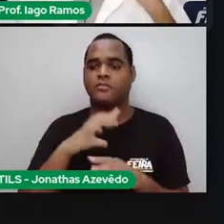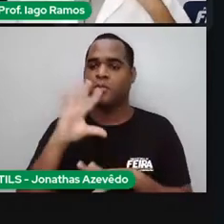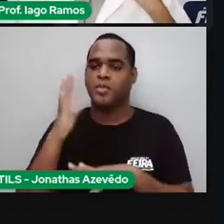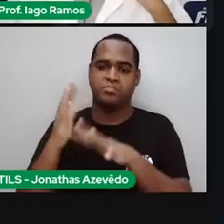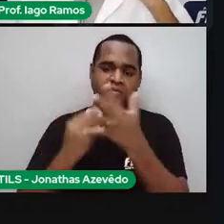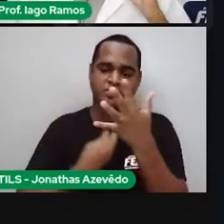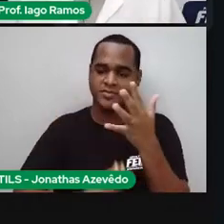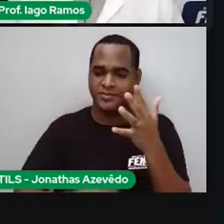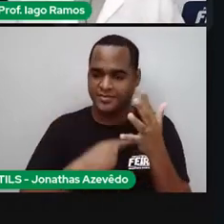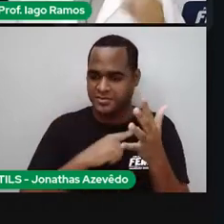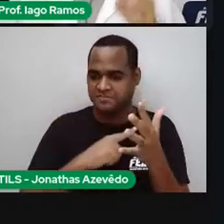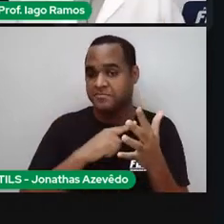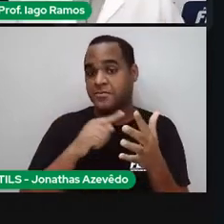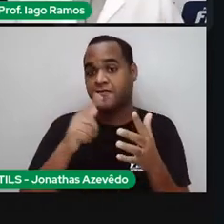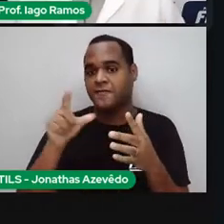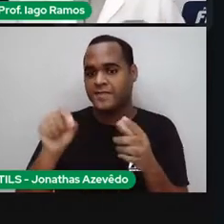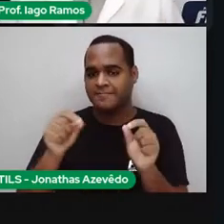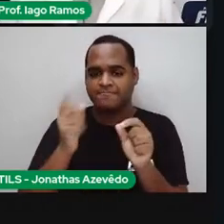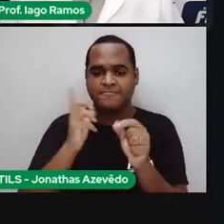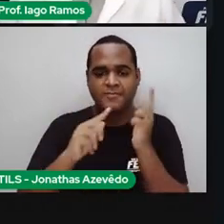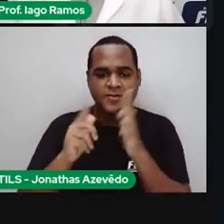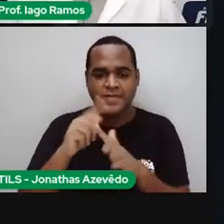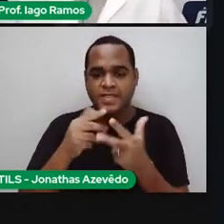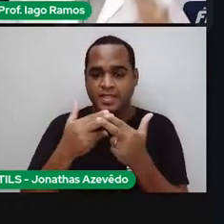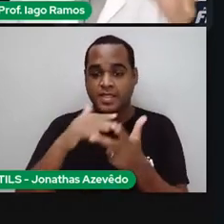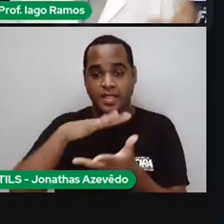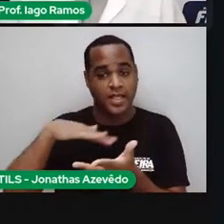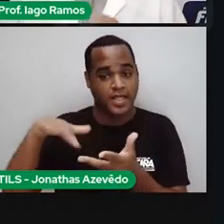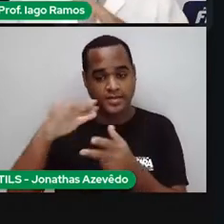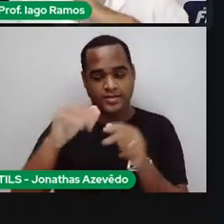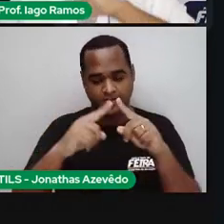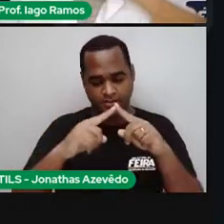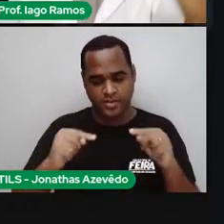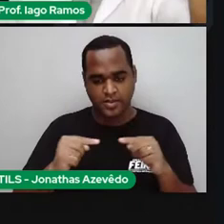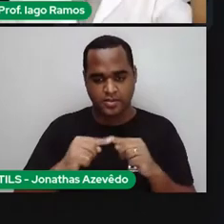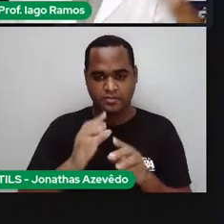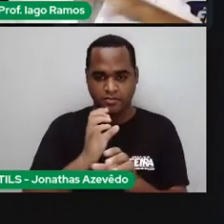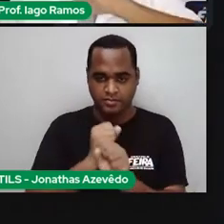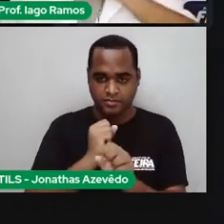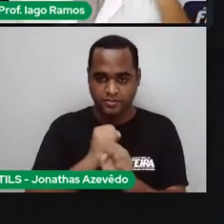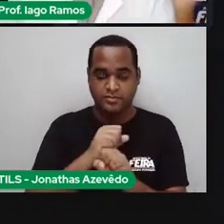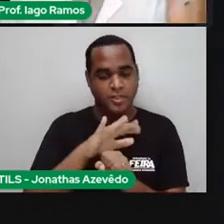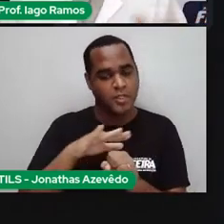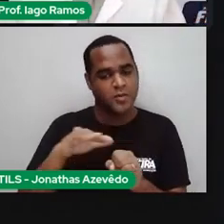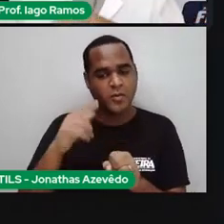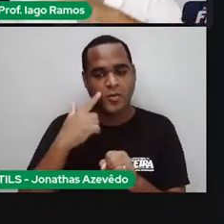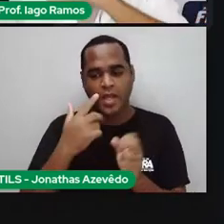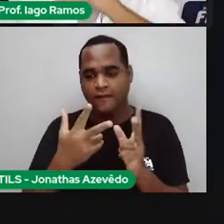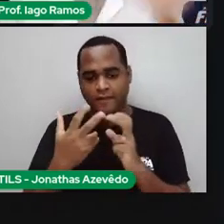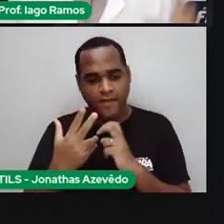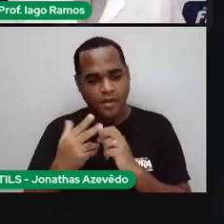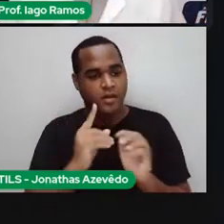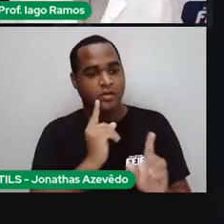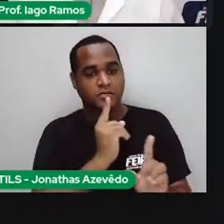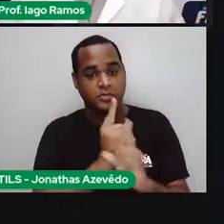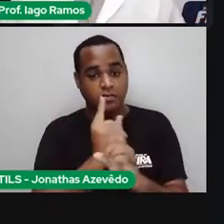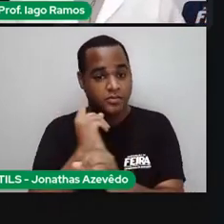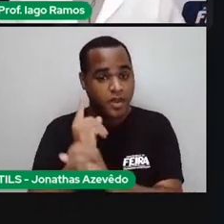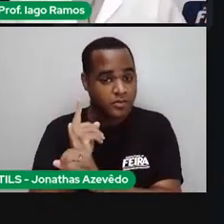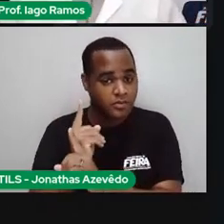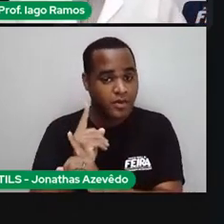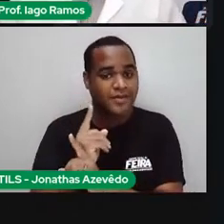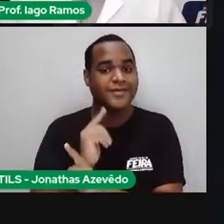onde você vai conseguir usar a área de um triângulo é mais ou menos assim passou por algum lugar viu Algum objeto enxergou um